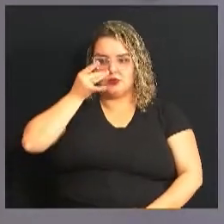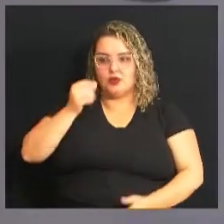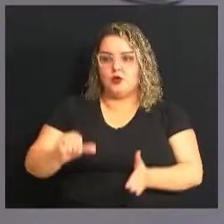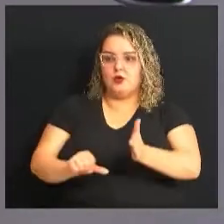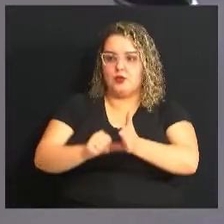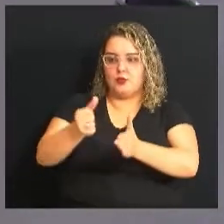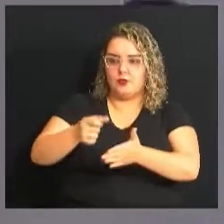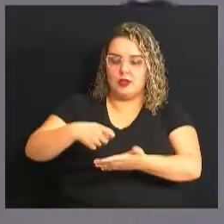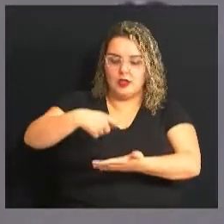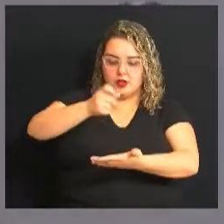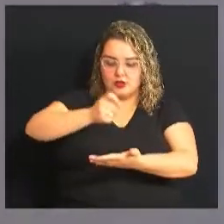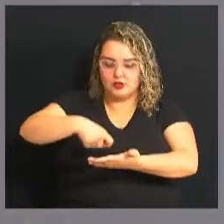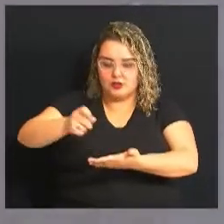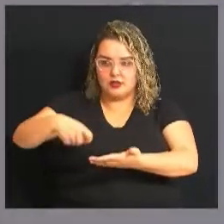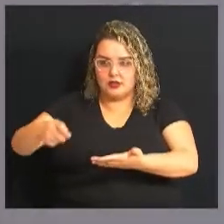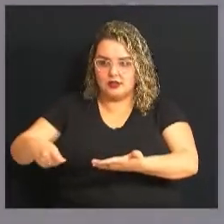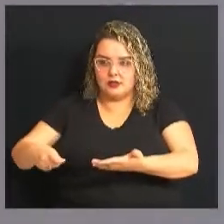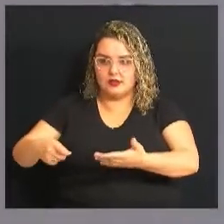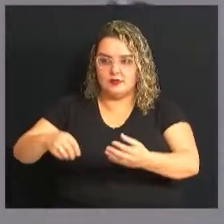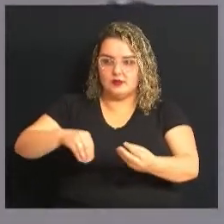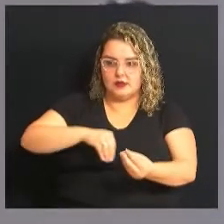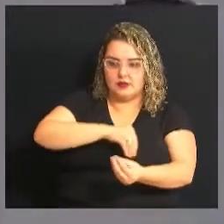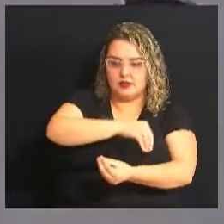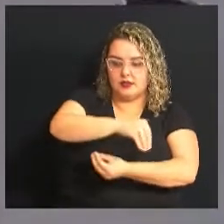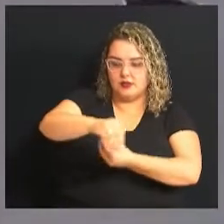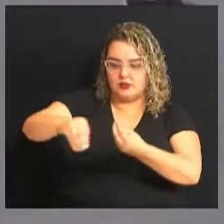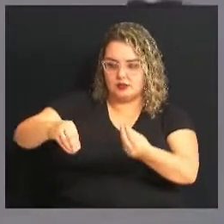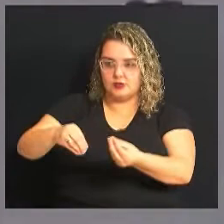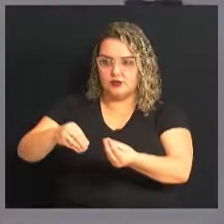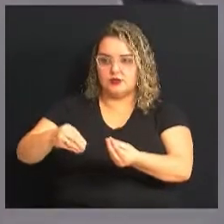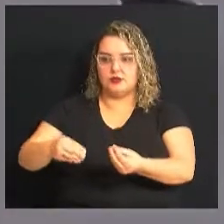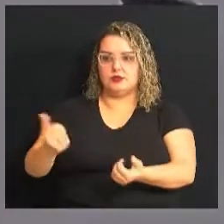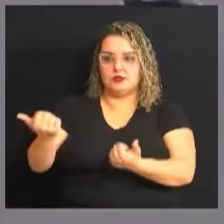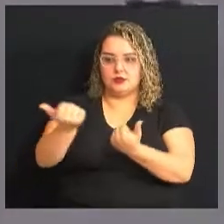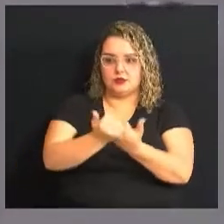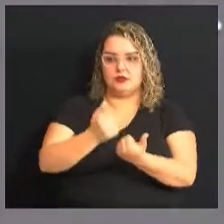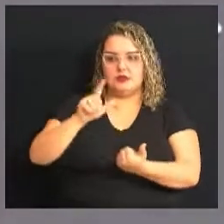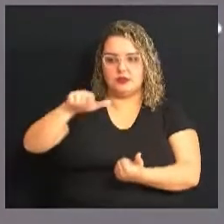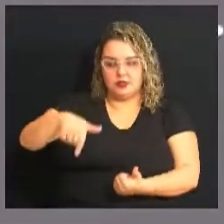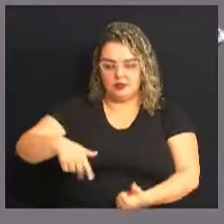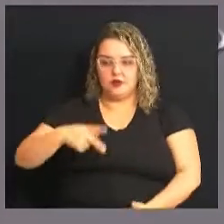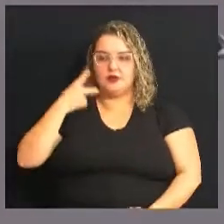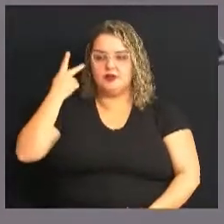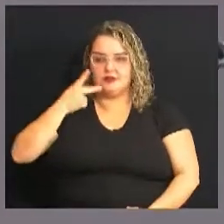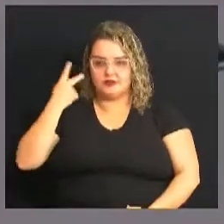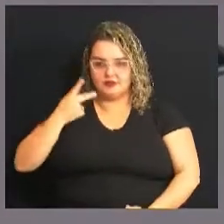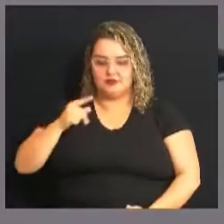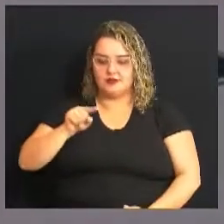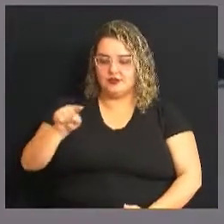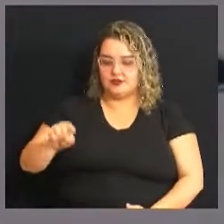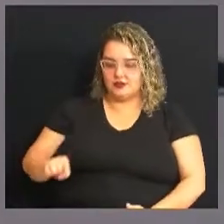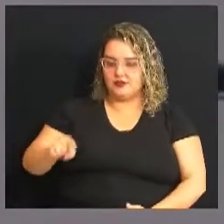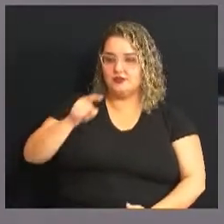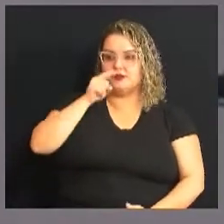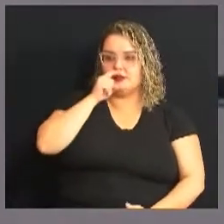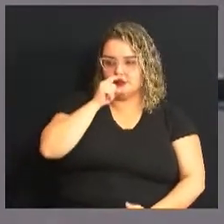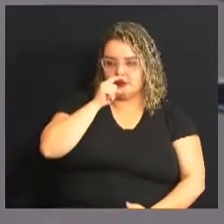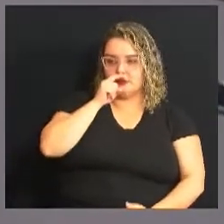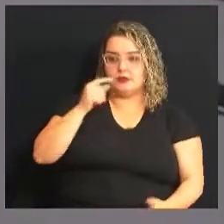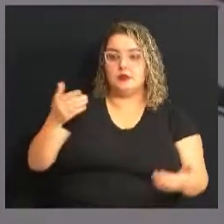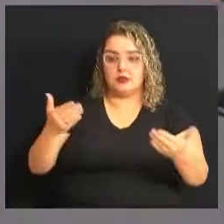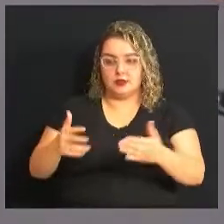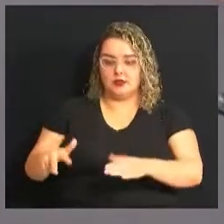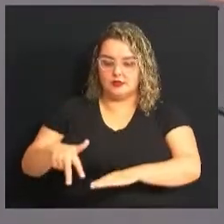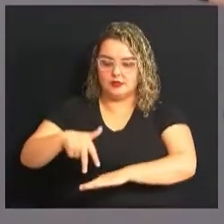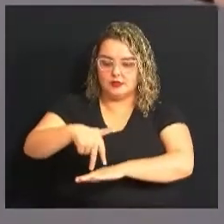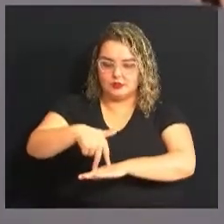a assinar o livro fazendo a transmissão do cargo. Em seguida, foi a vez de Débora Palermo, que agora ocupa o